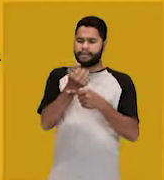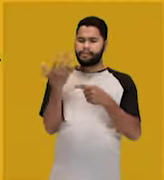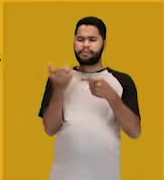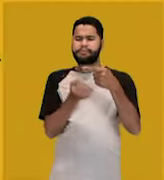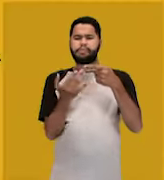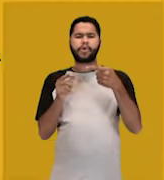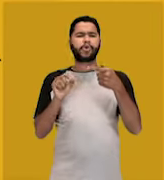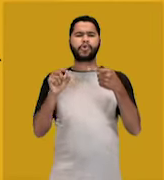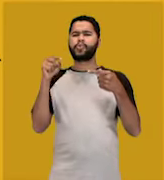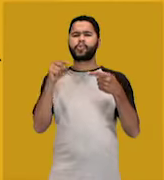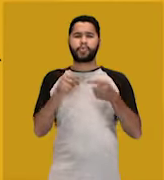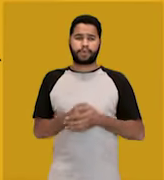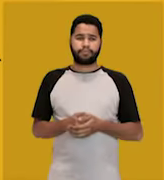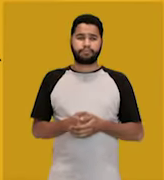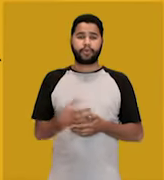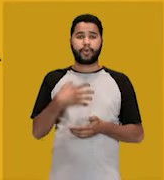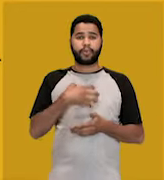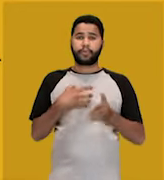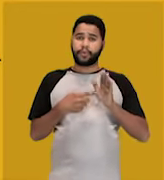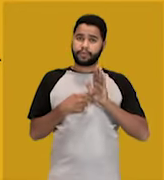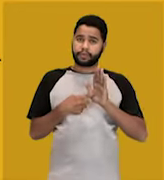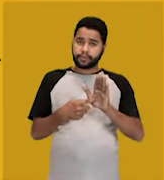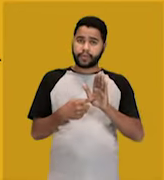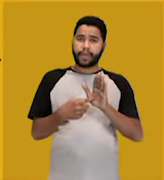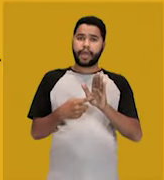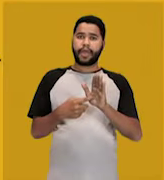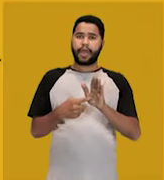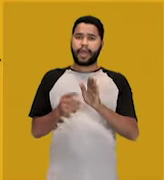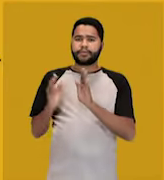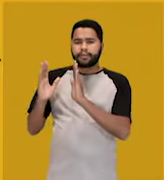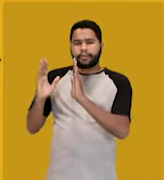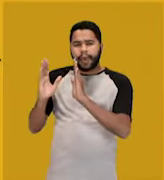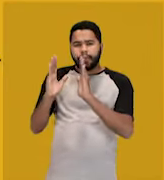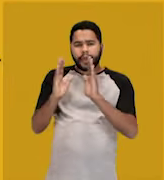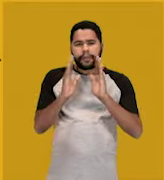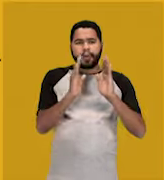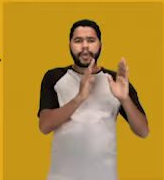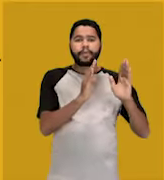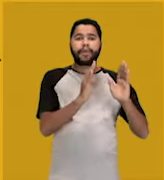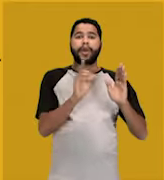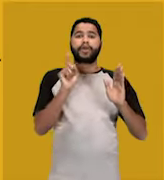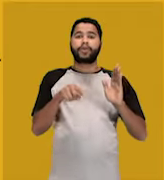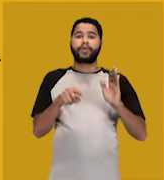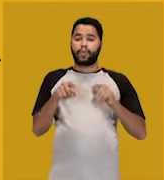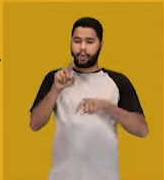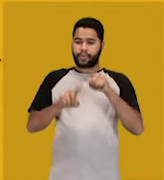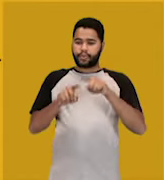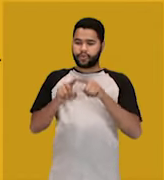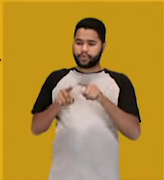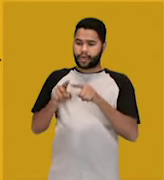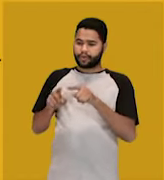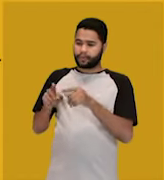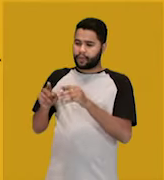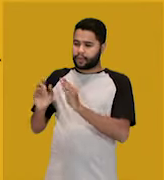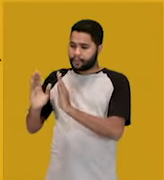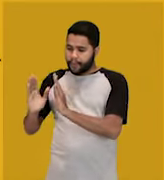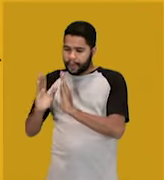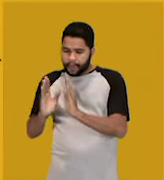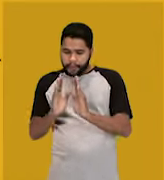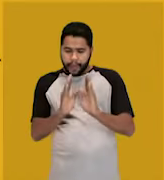Tá? É um modo de representar as partes pelas quais um objeto foi dividido. Assim,